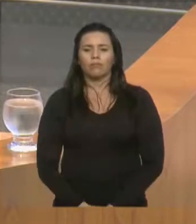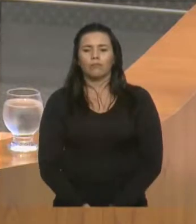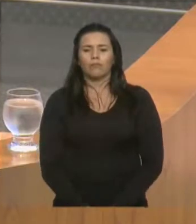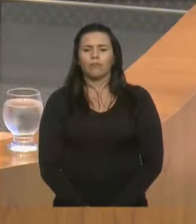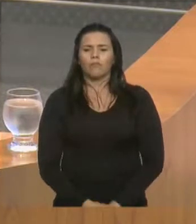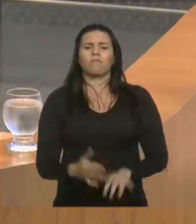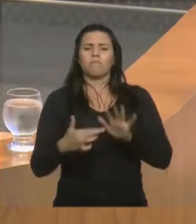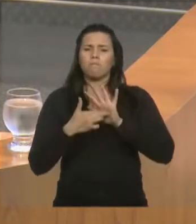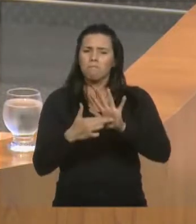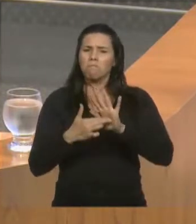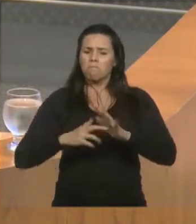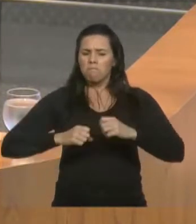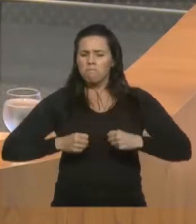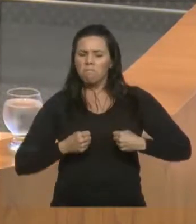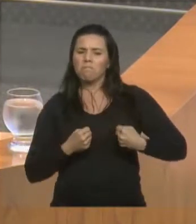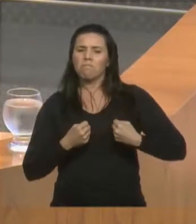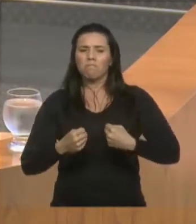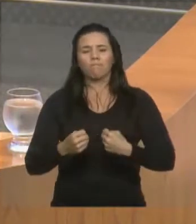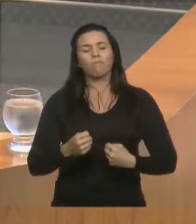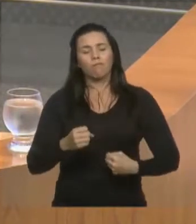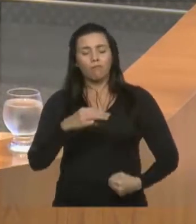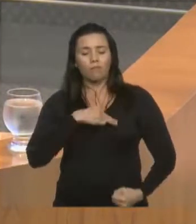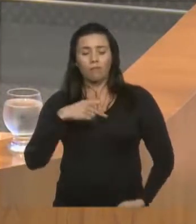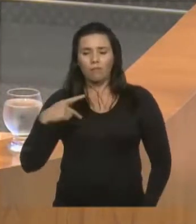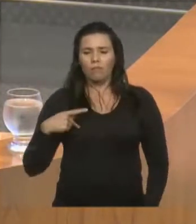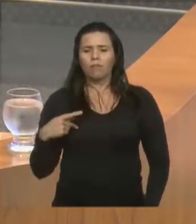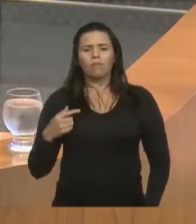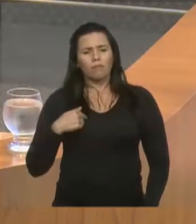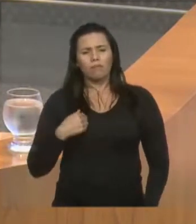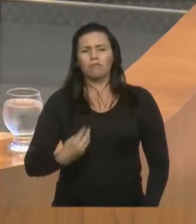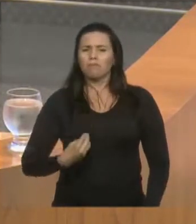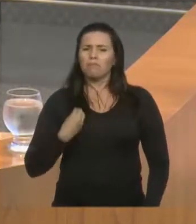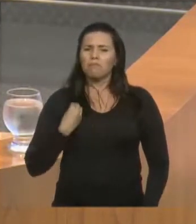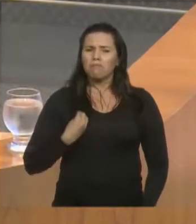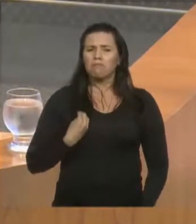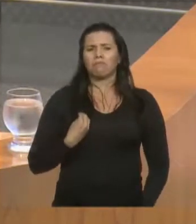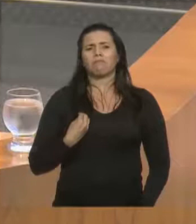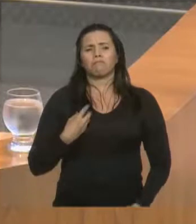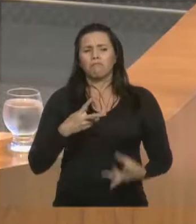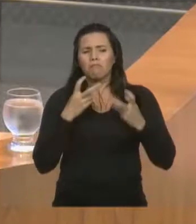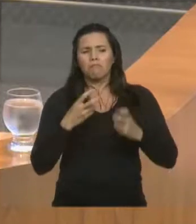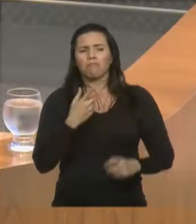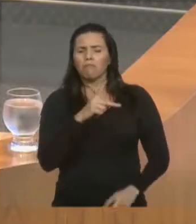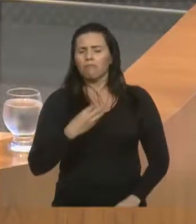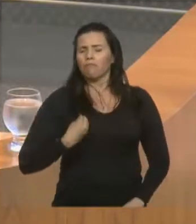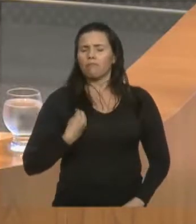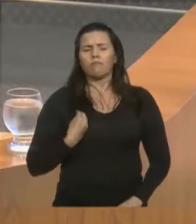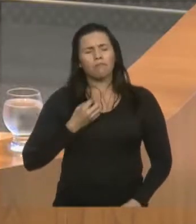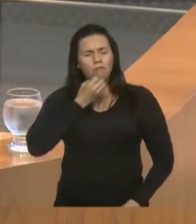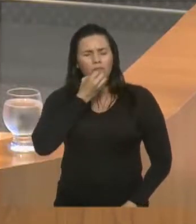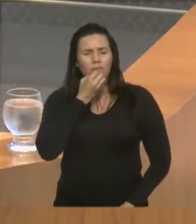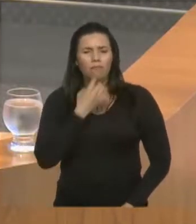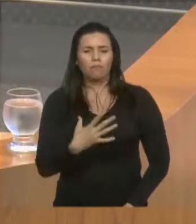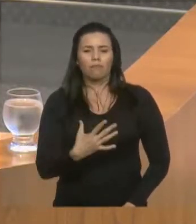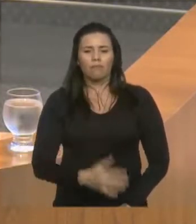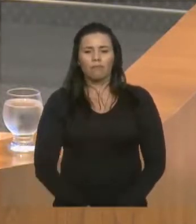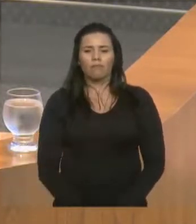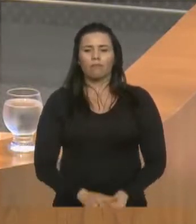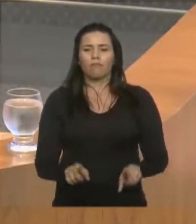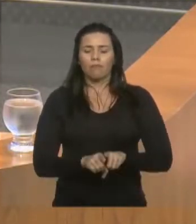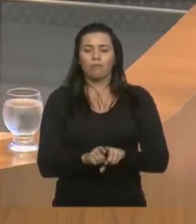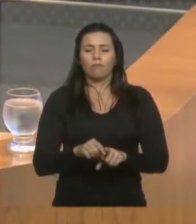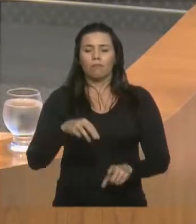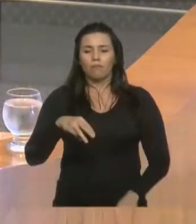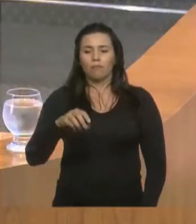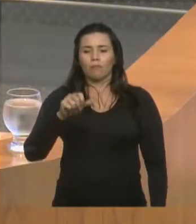do Maranhão e enobrece a sessão de hoje aqui com a sua presença, doutor. Prazer reencontrá-lo. Saudar aqui na ordem o Dr. Márcio, que está